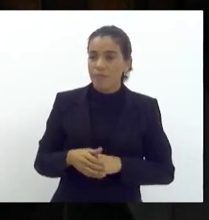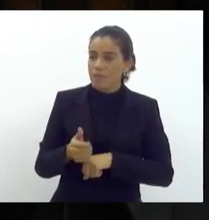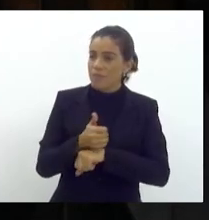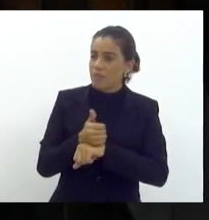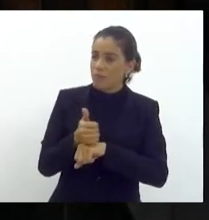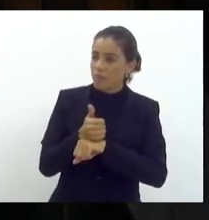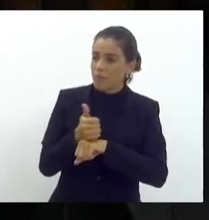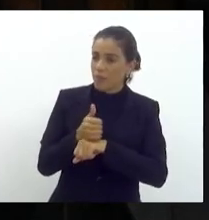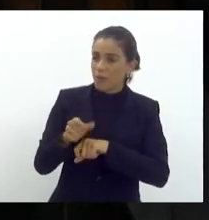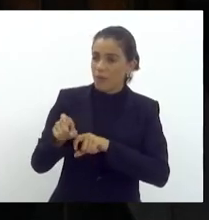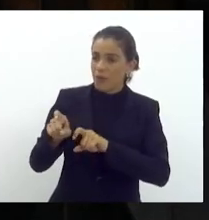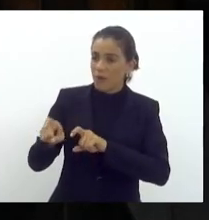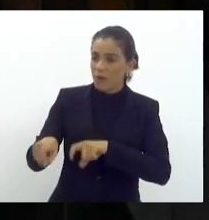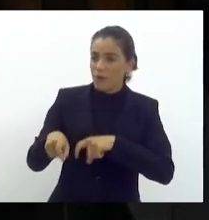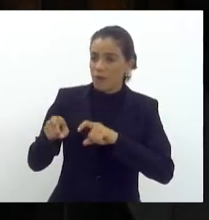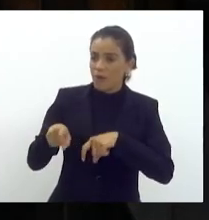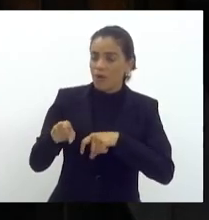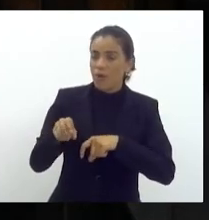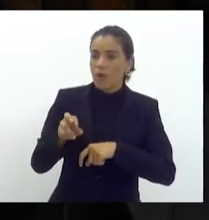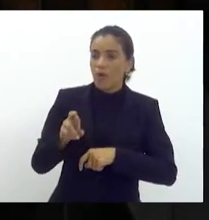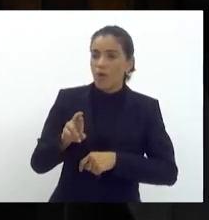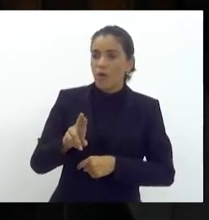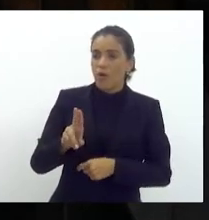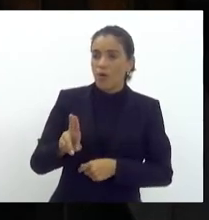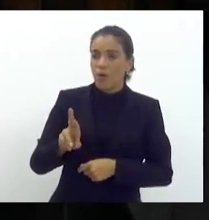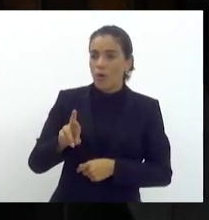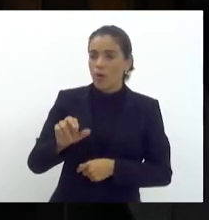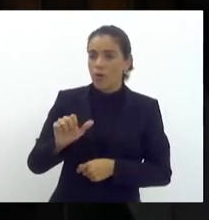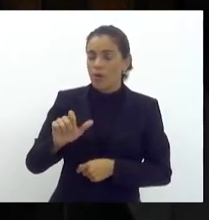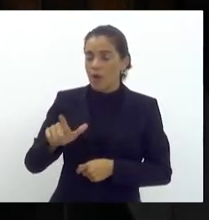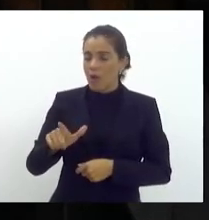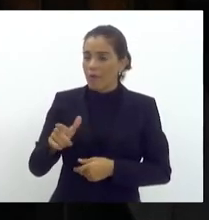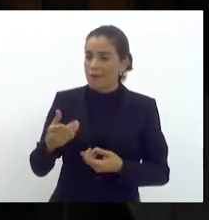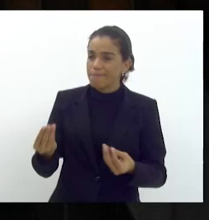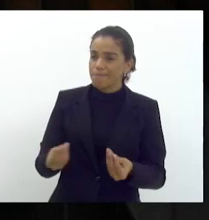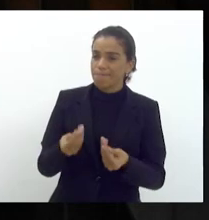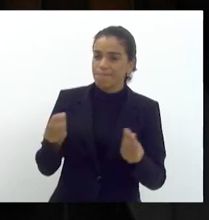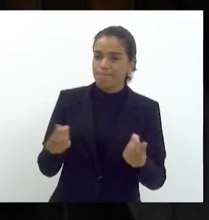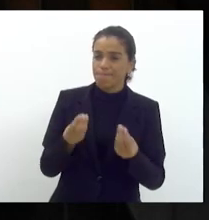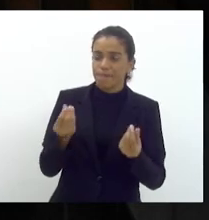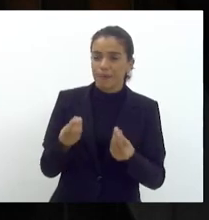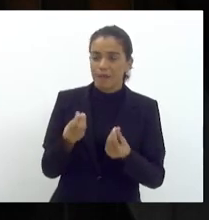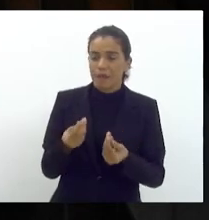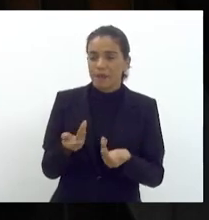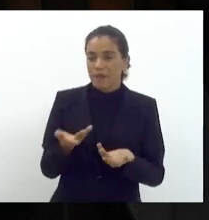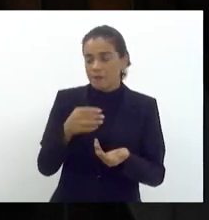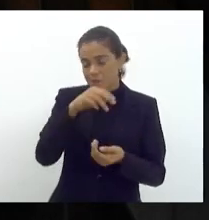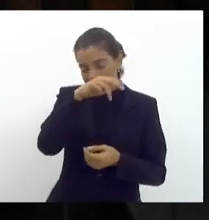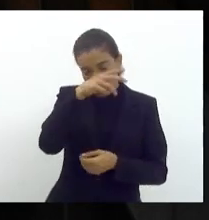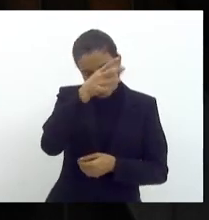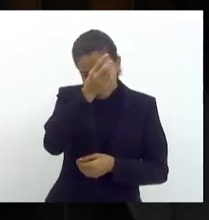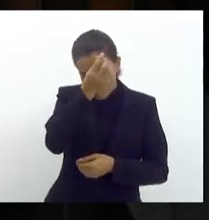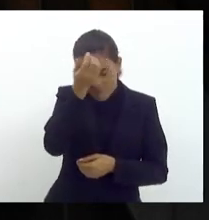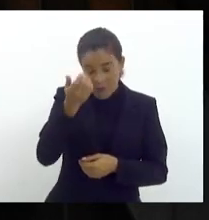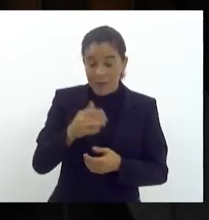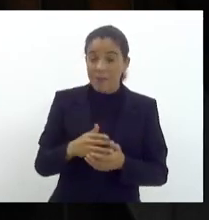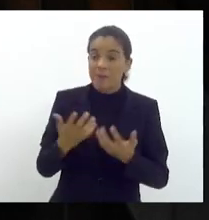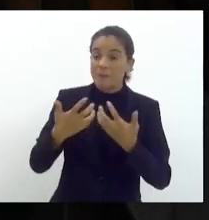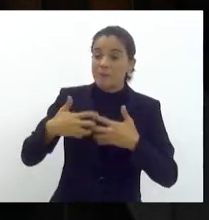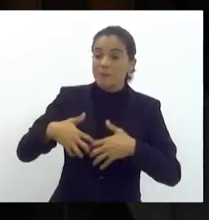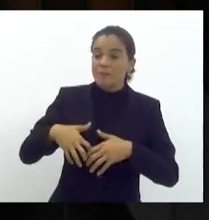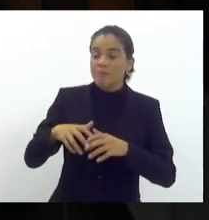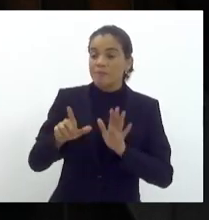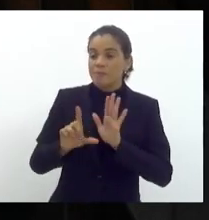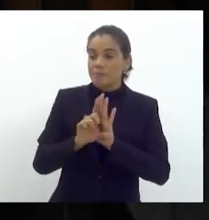um nome muito vago então pretende ela que para efeitos desta lei